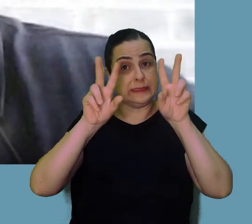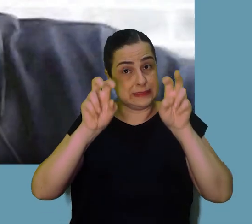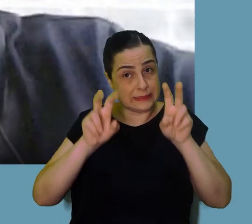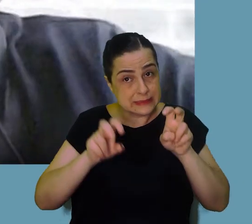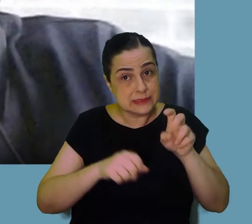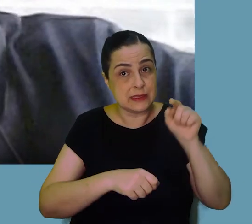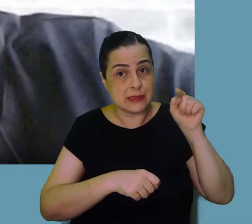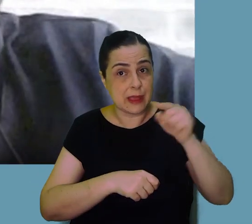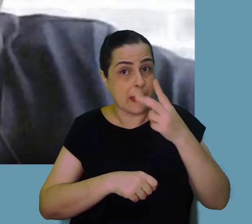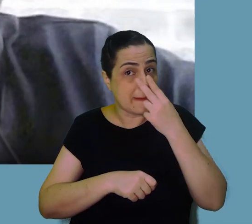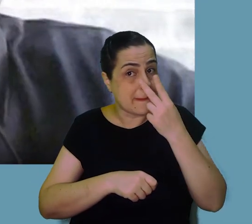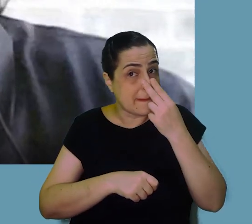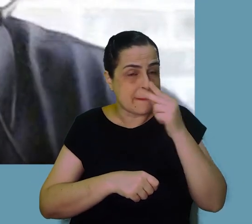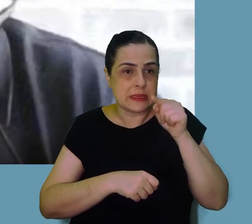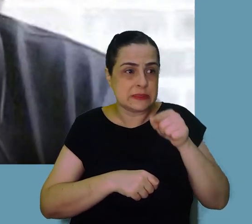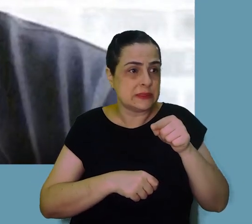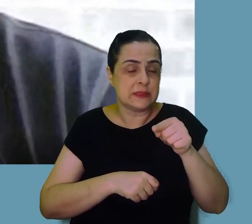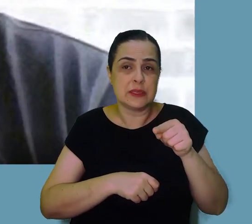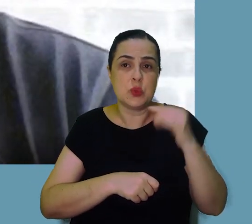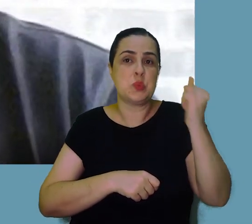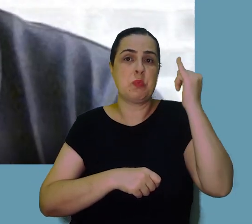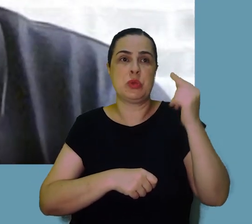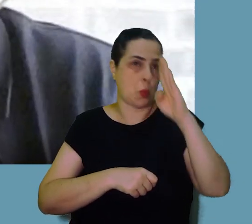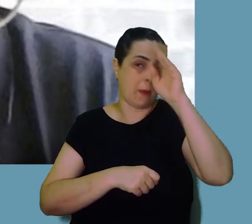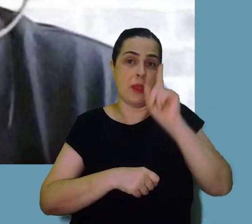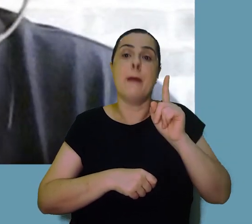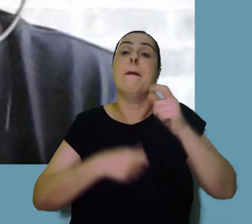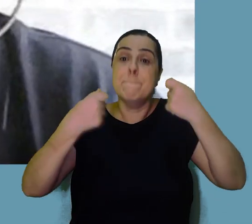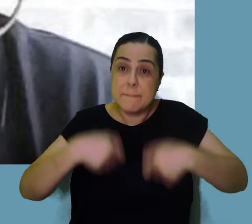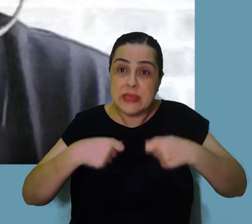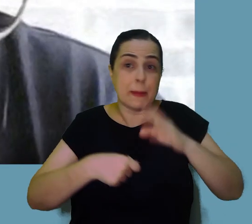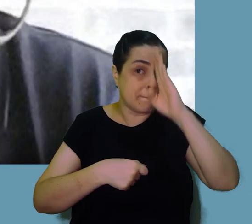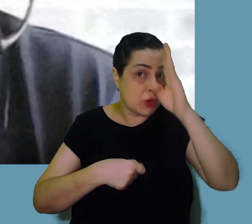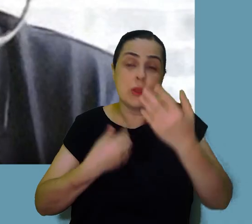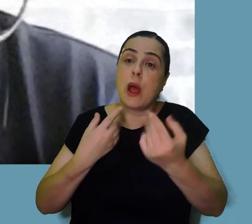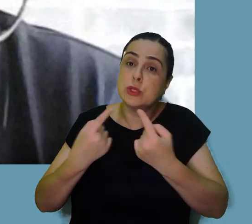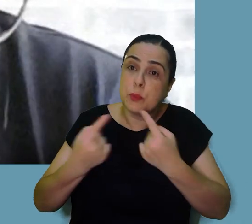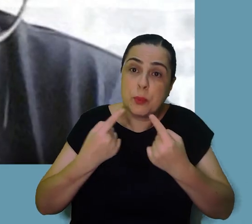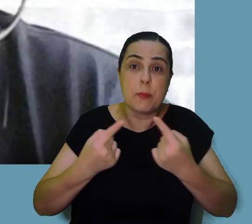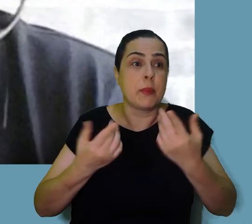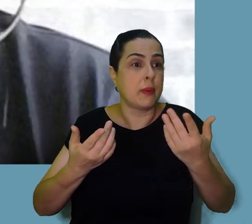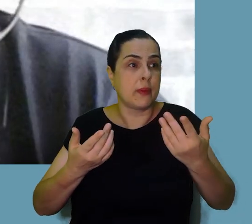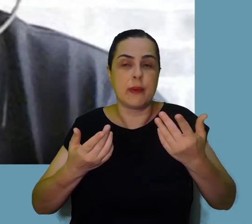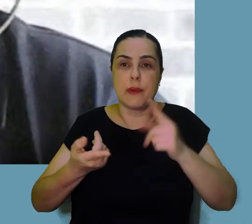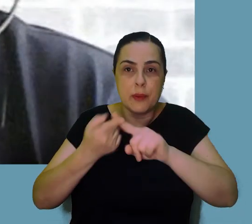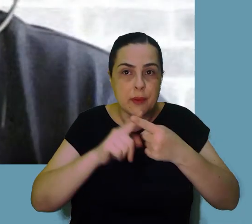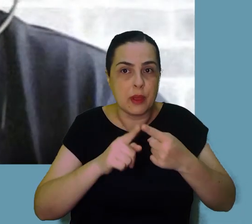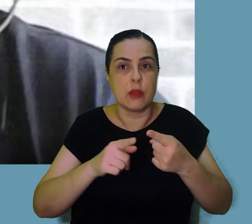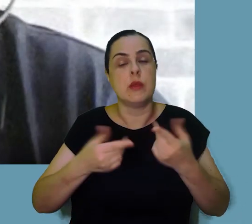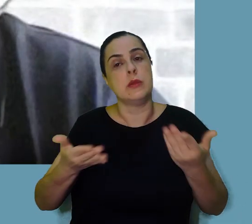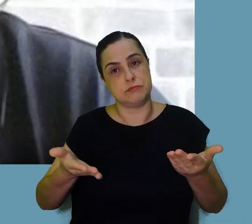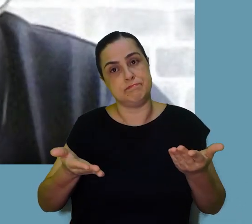tidas como transversais quando deveriam ser prioritárias, né? Existe a necessidade de se pautar o